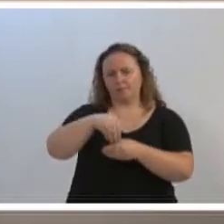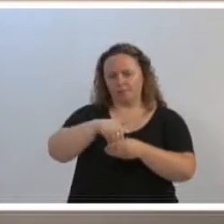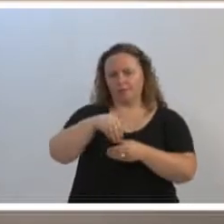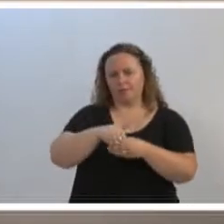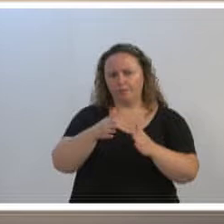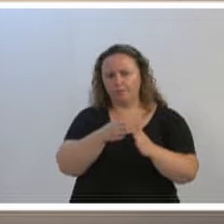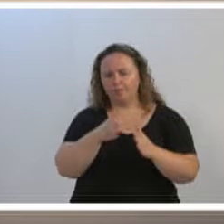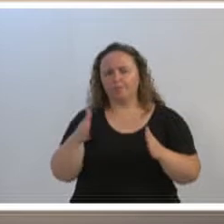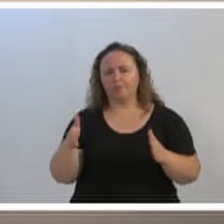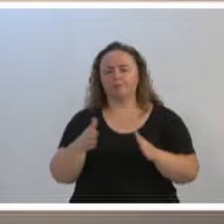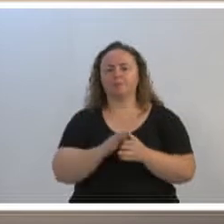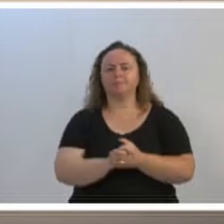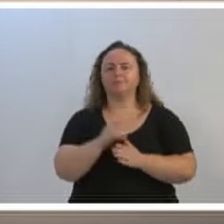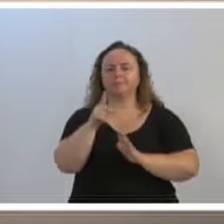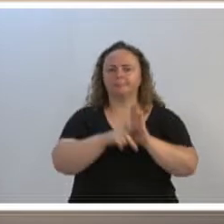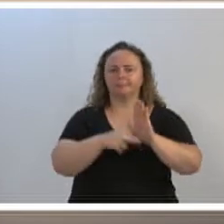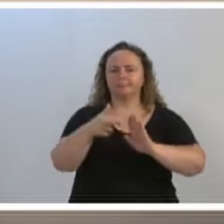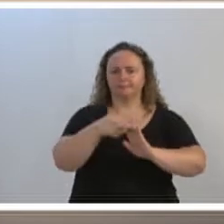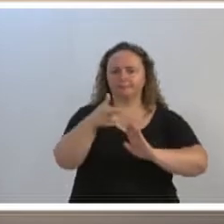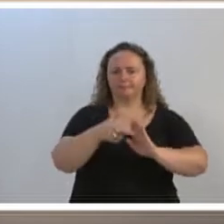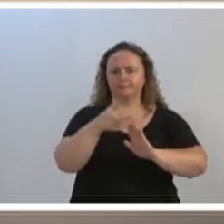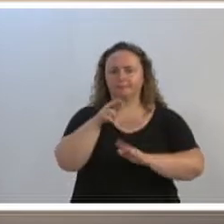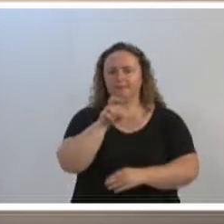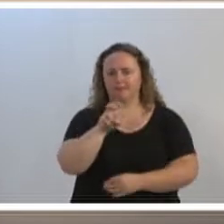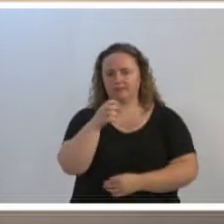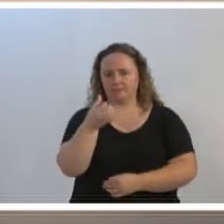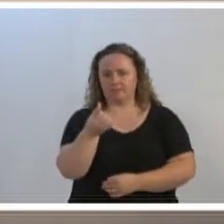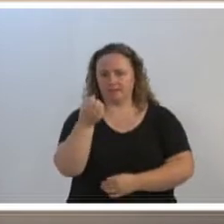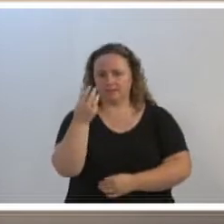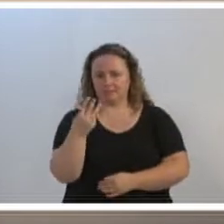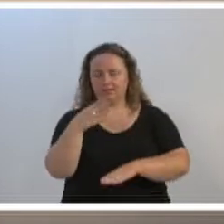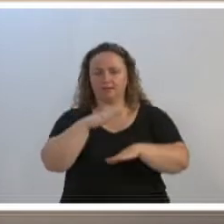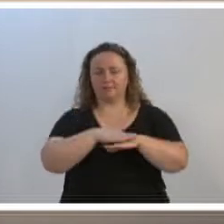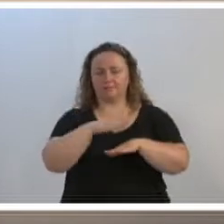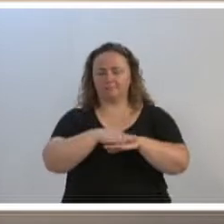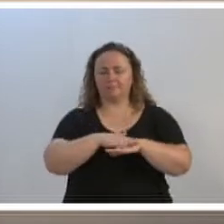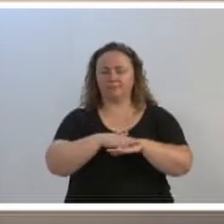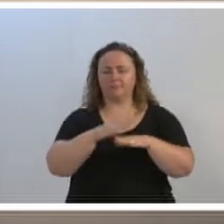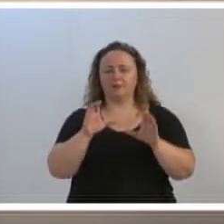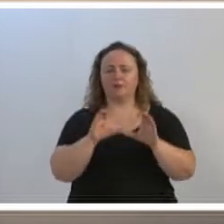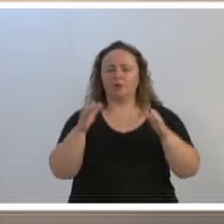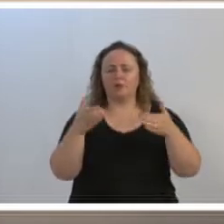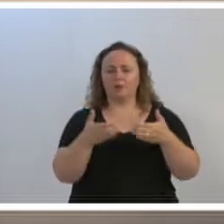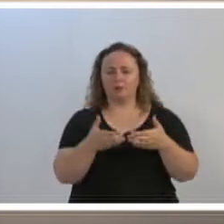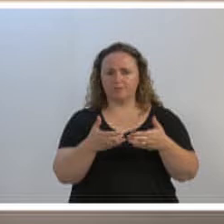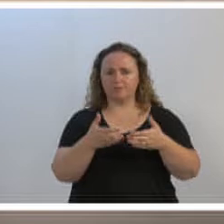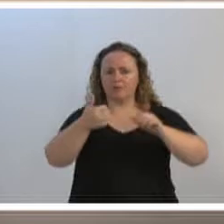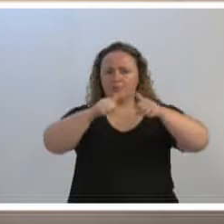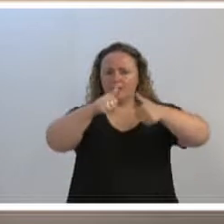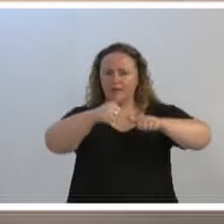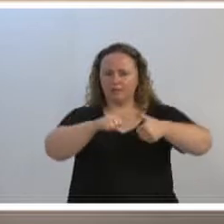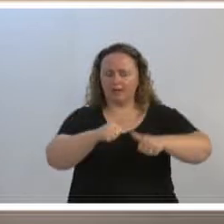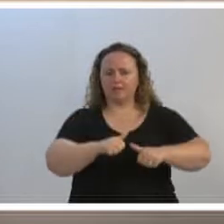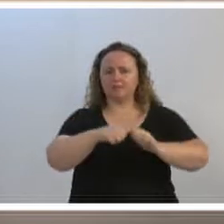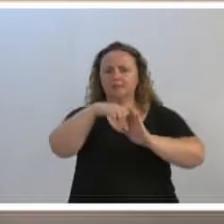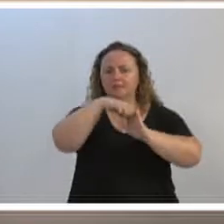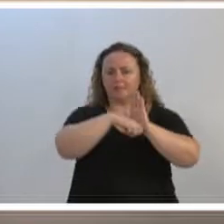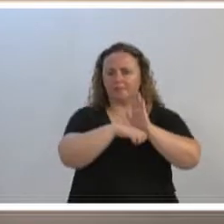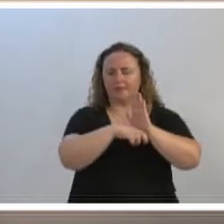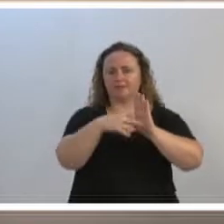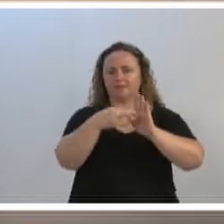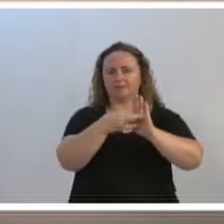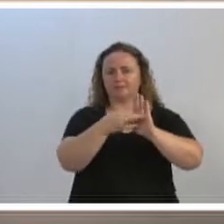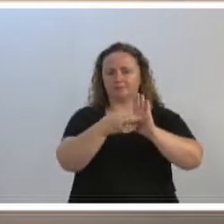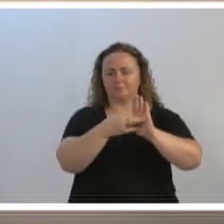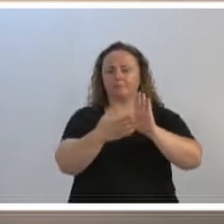projeto de resolução número 563, de autoria da Comissão de Análise às Emendas do Regimento